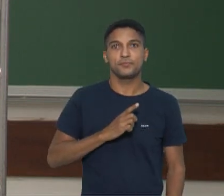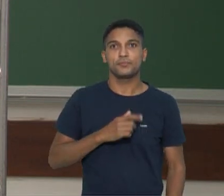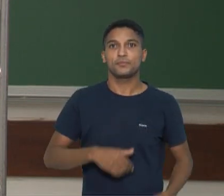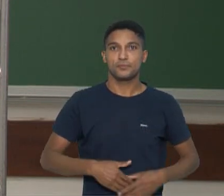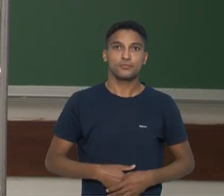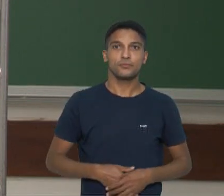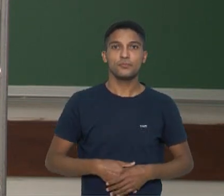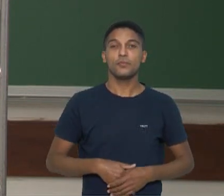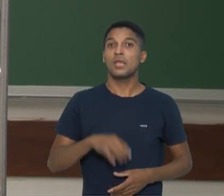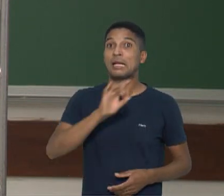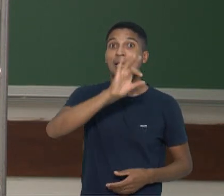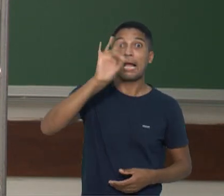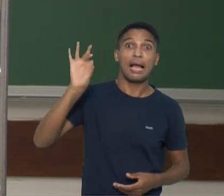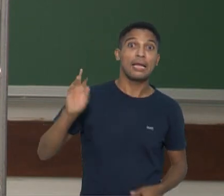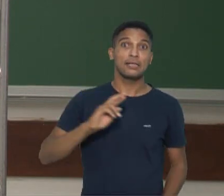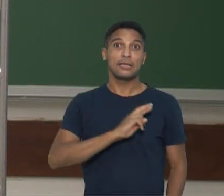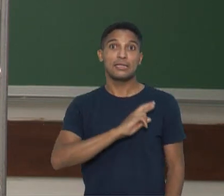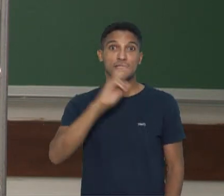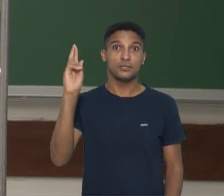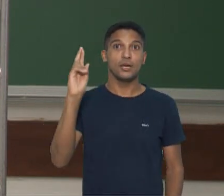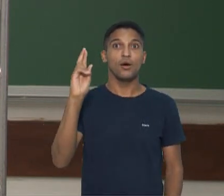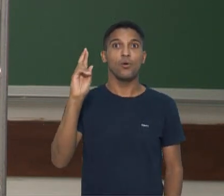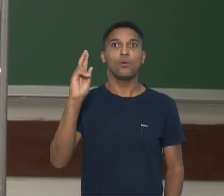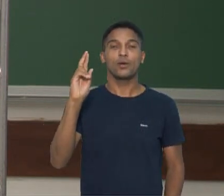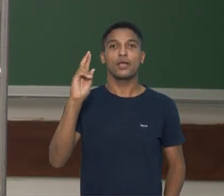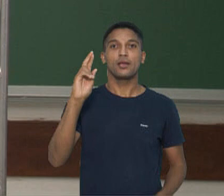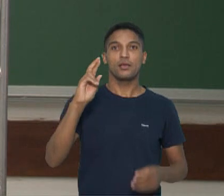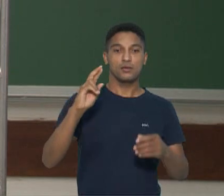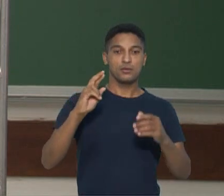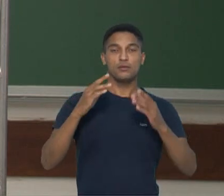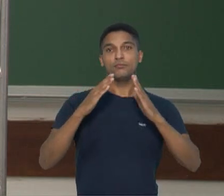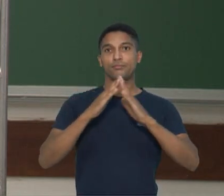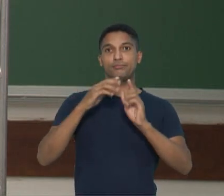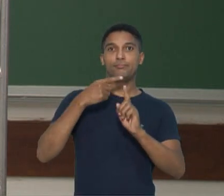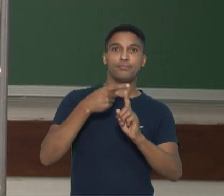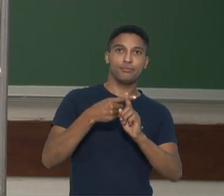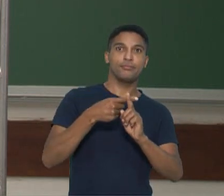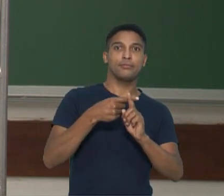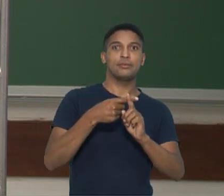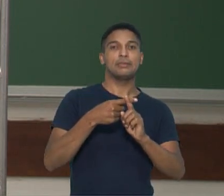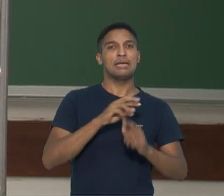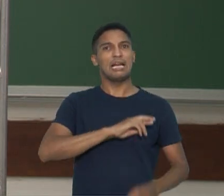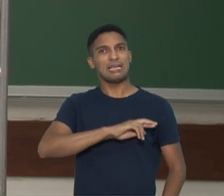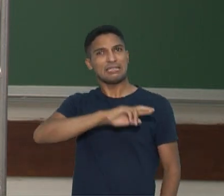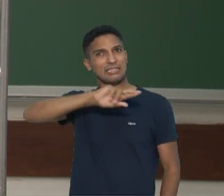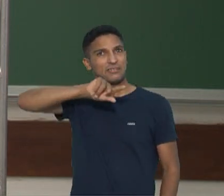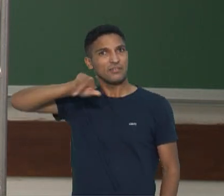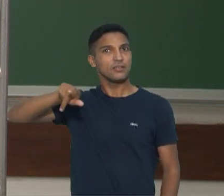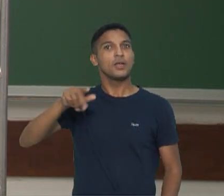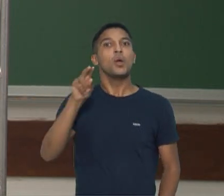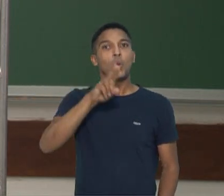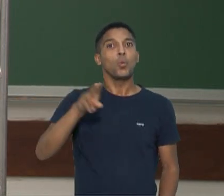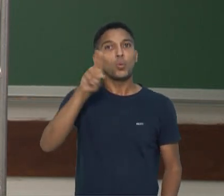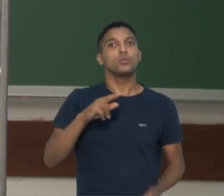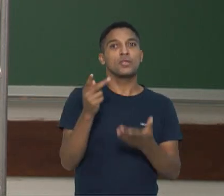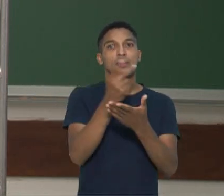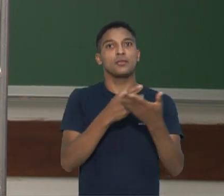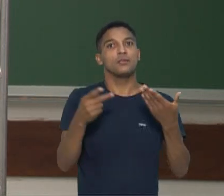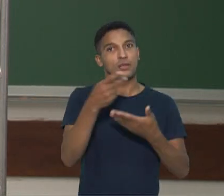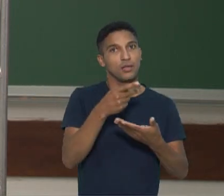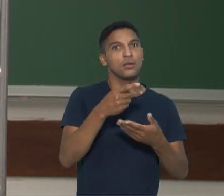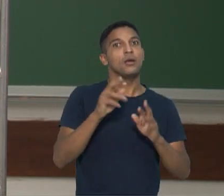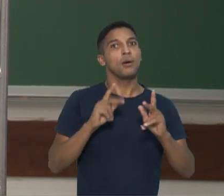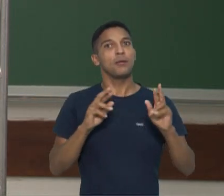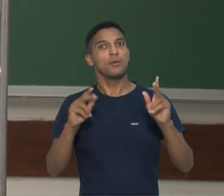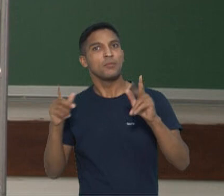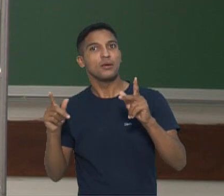desenho de uma forma diferente, não é? Protestantismo lá com mais abstrato, simétrico, e o catolicismo,